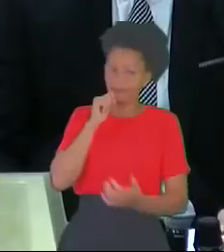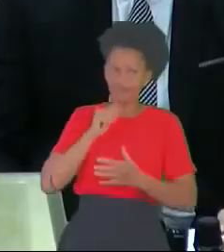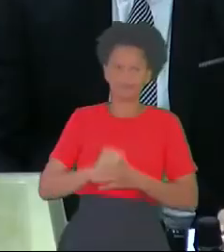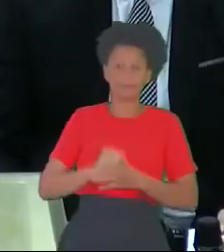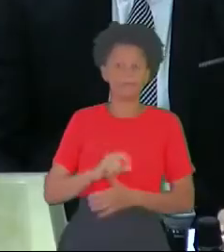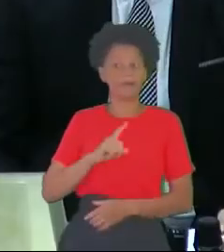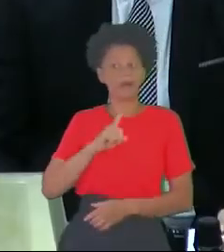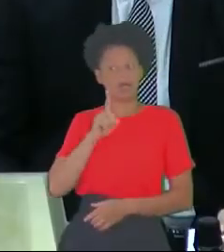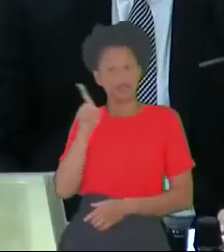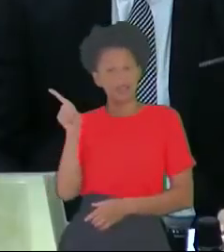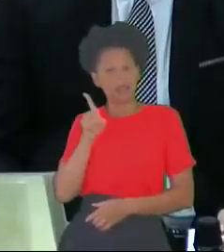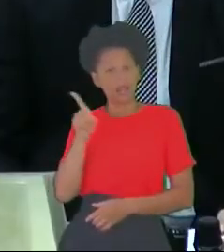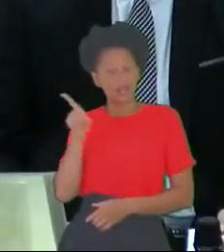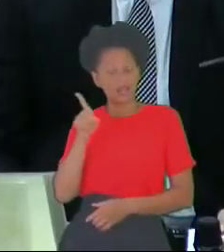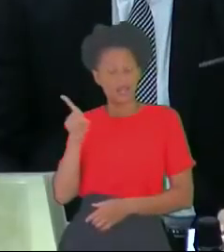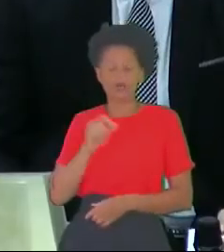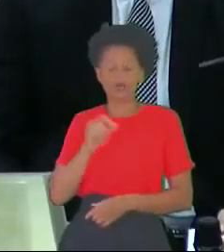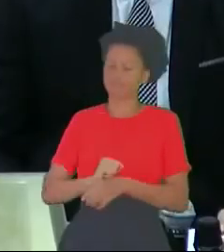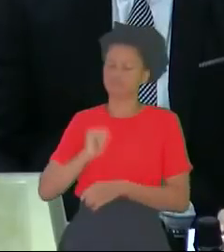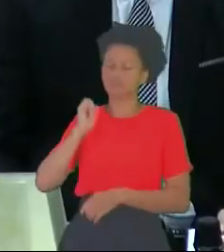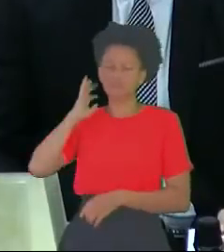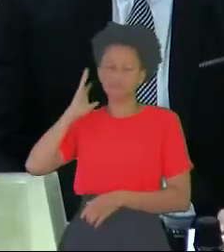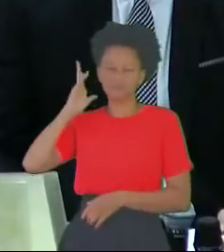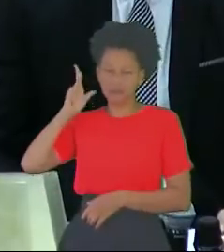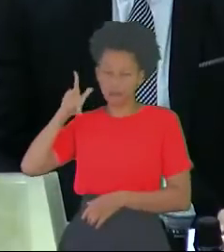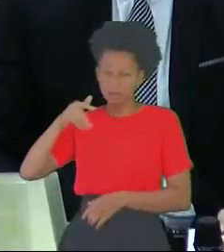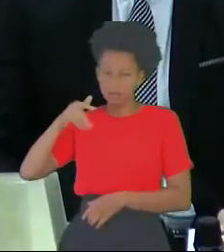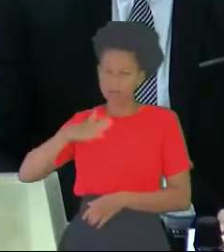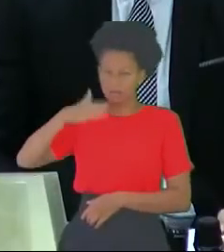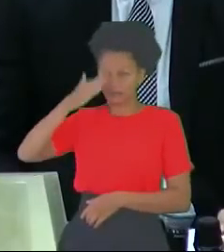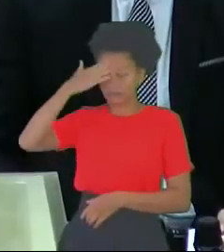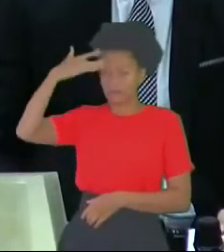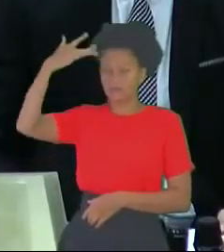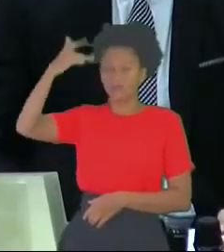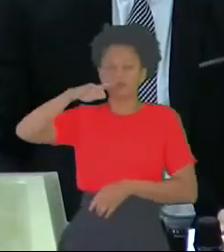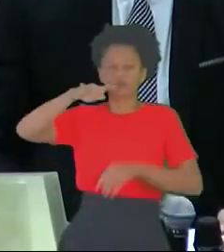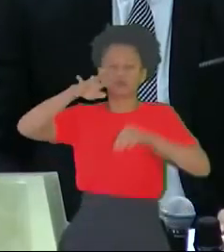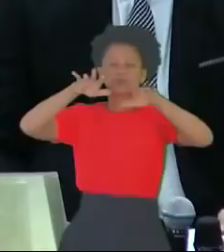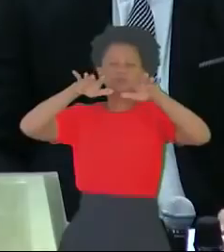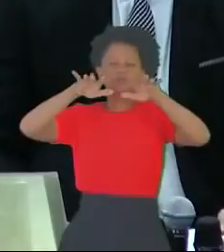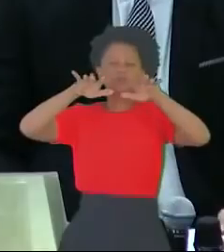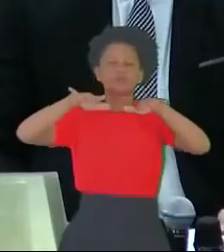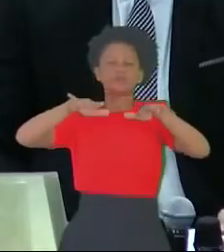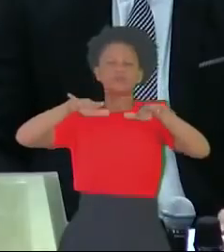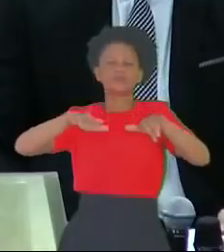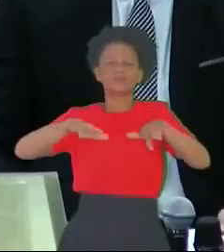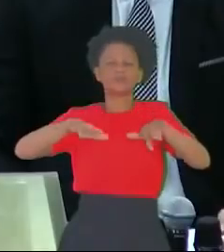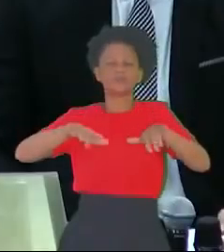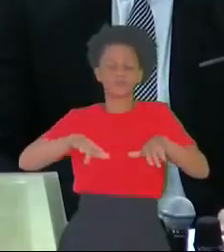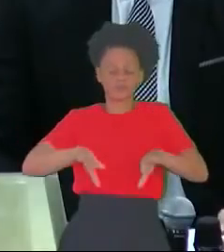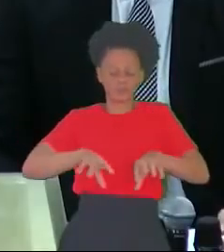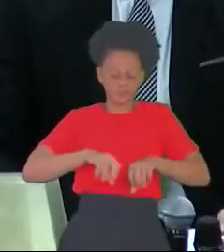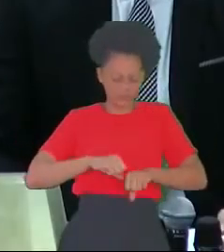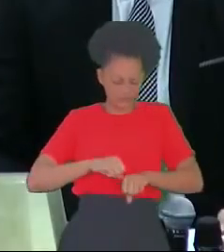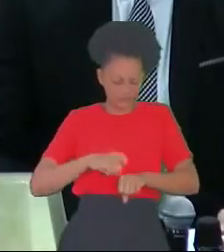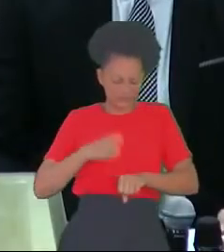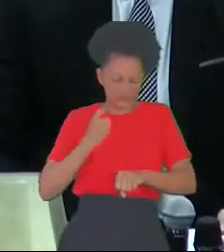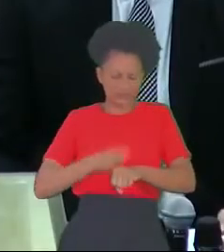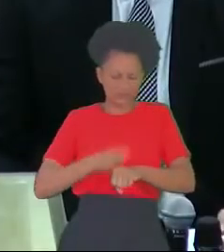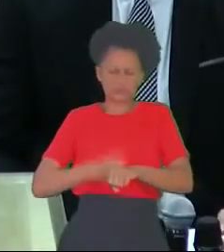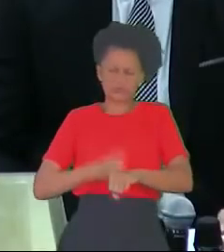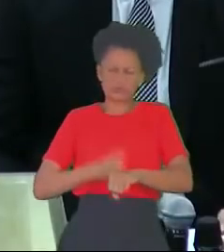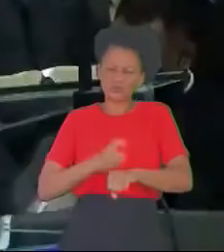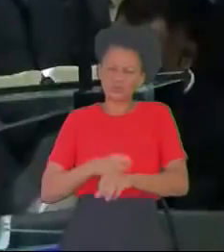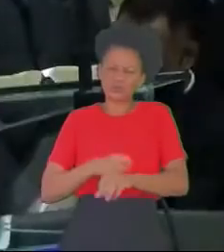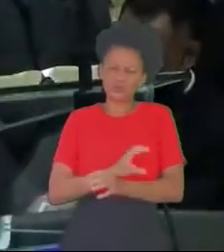a madrugada gelada do Oriente, irmão, cai neve. E dói nos ossos. Ontem caiu pela